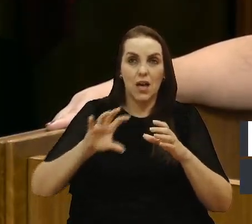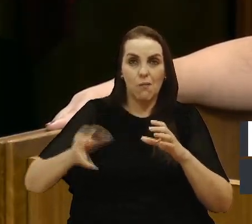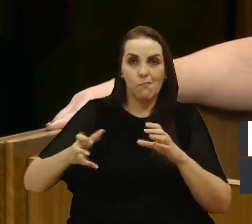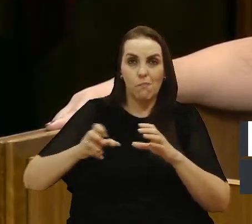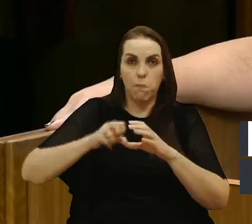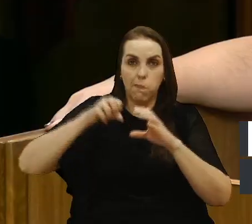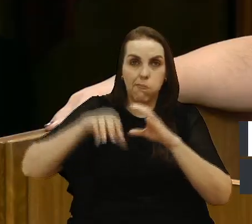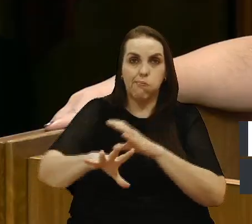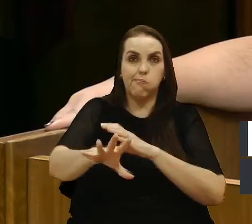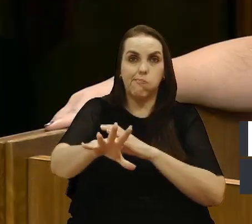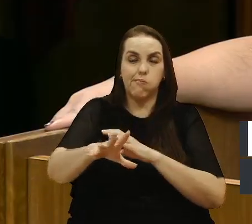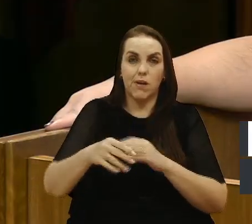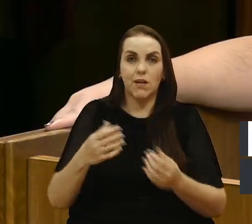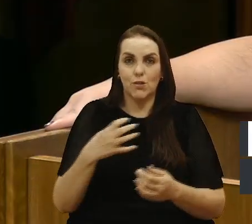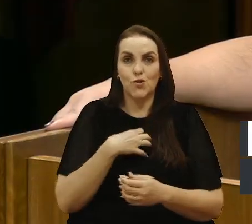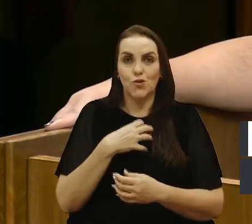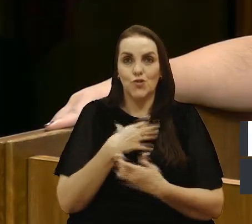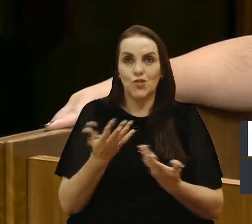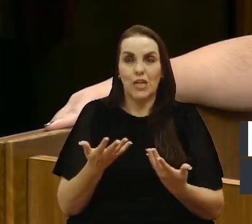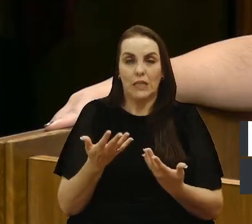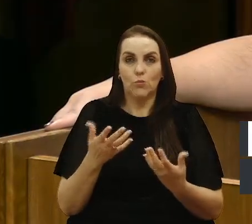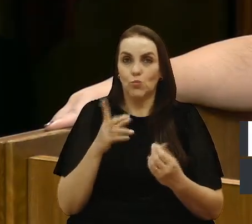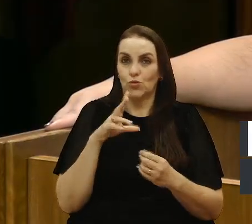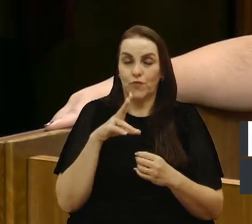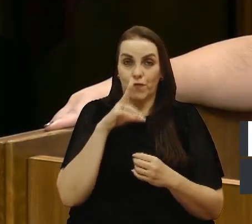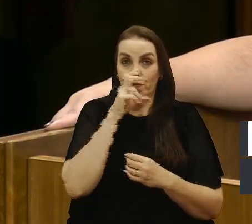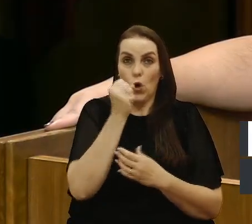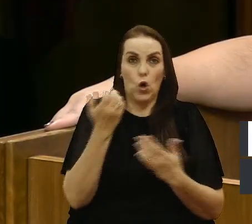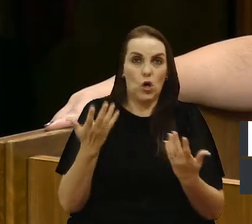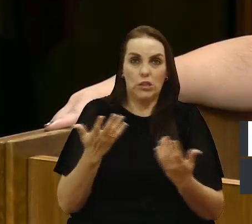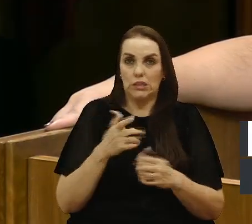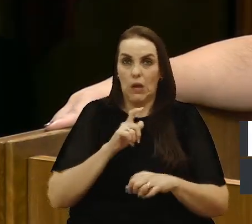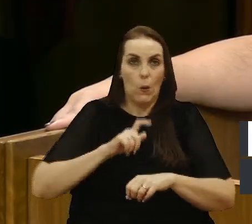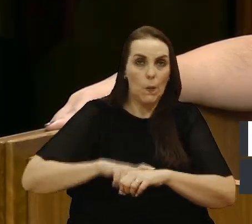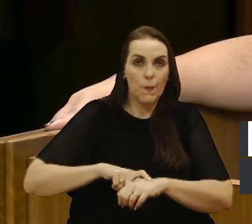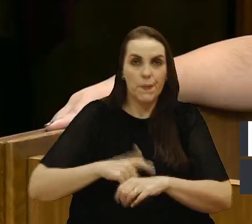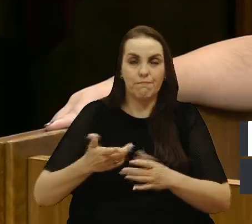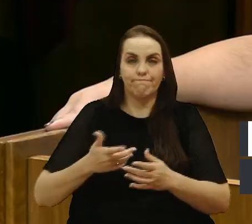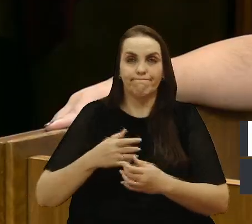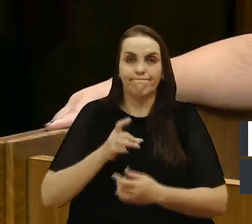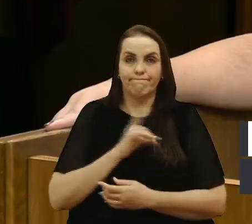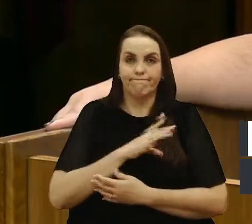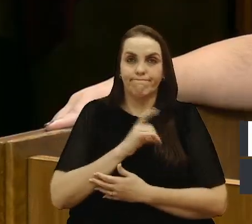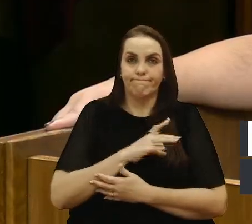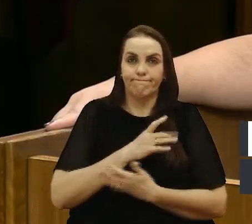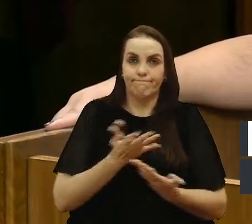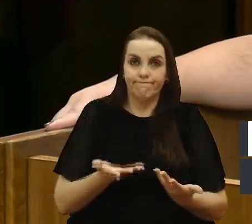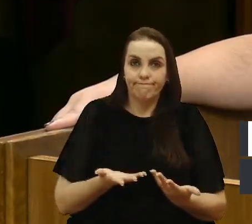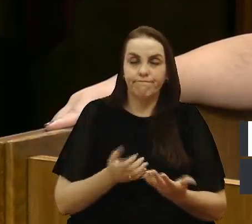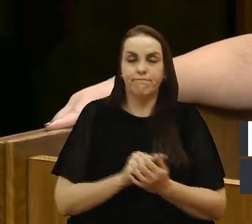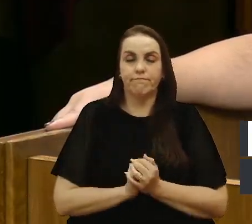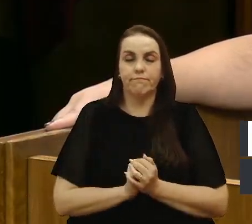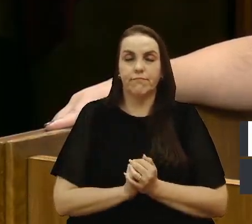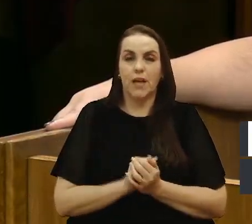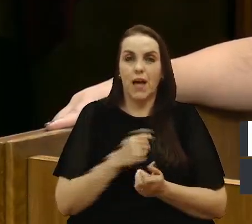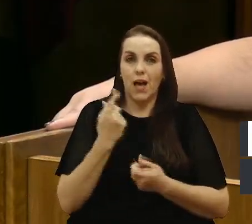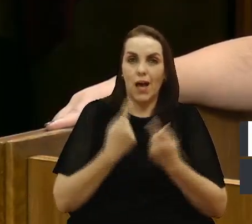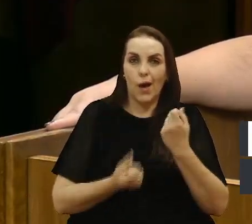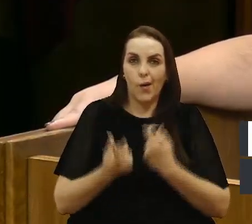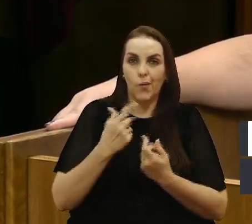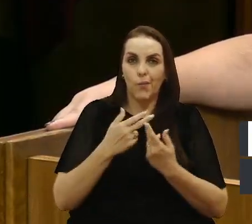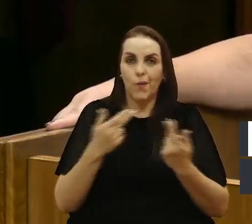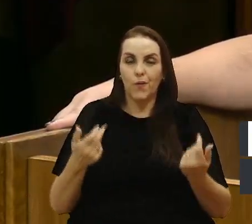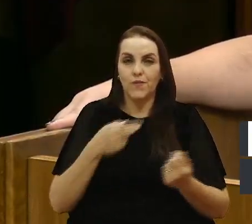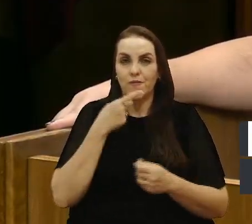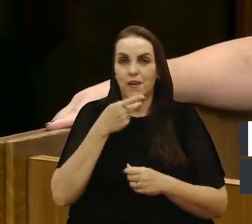muito drástica, Então, a gente tem receio, muitas coisas são faladas, que foi algum erro lá da maneira